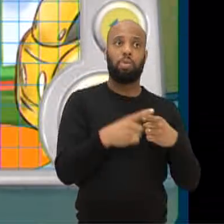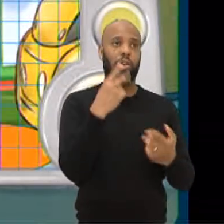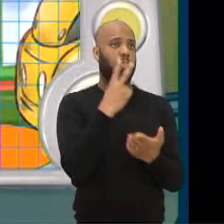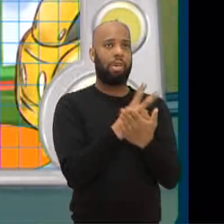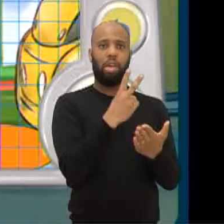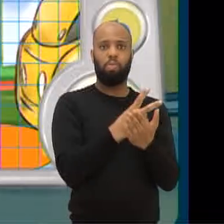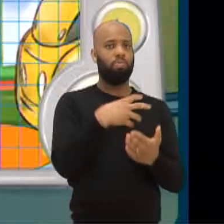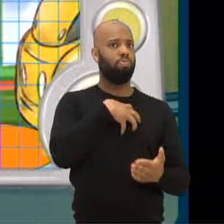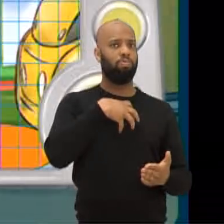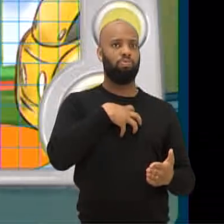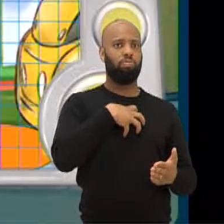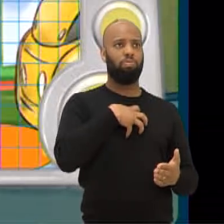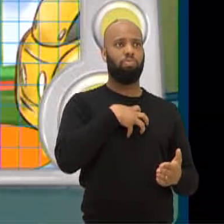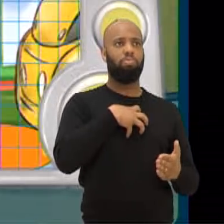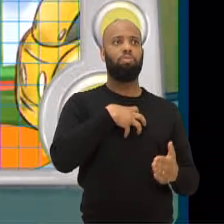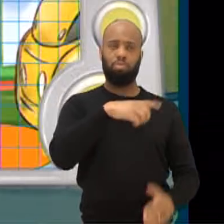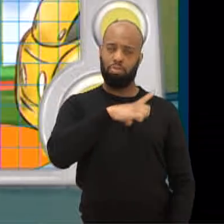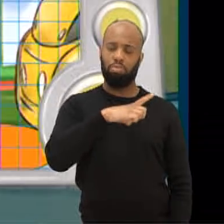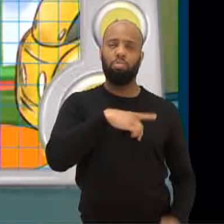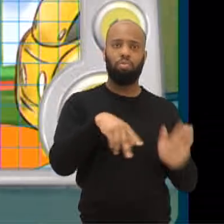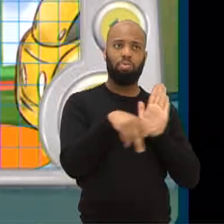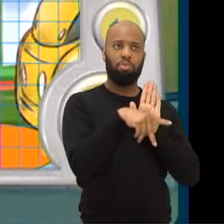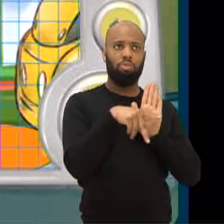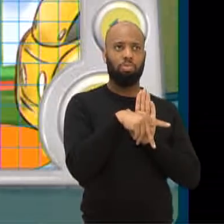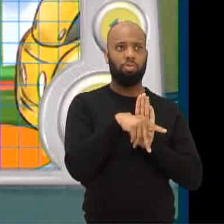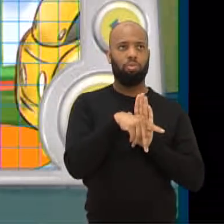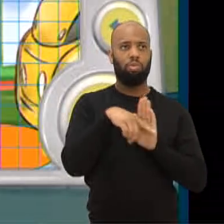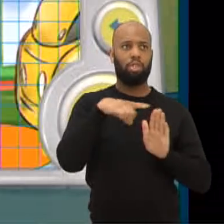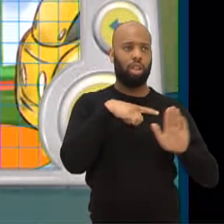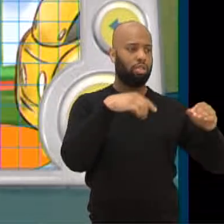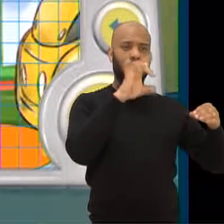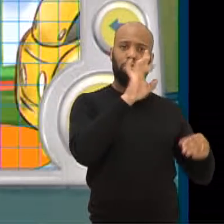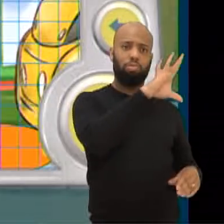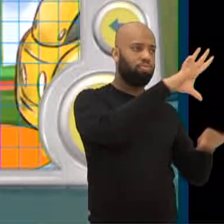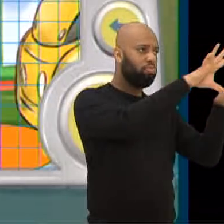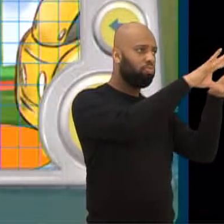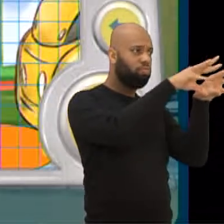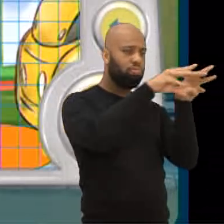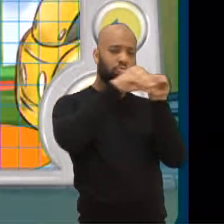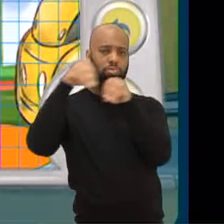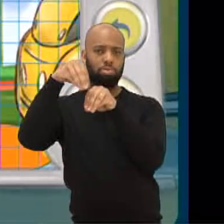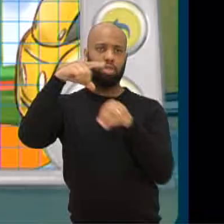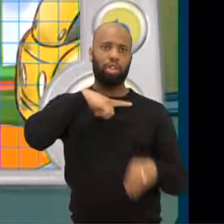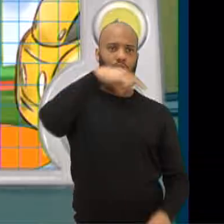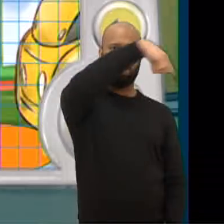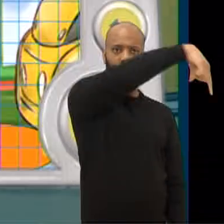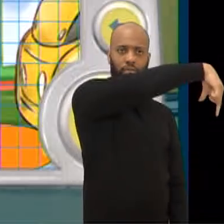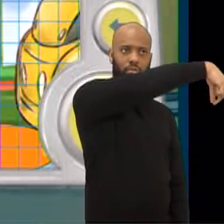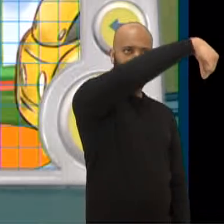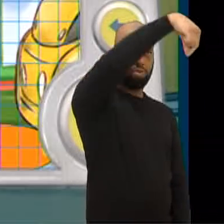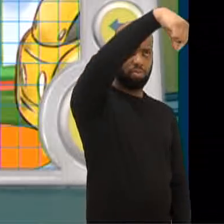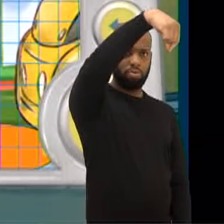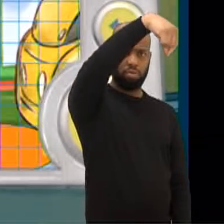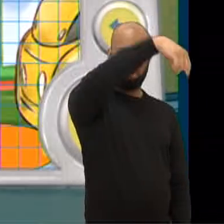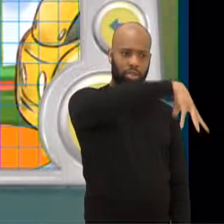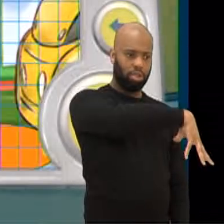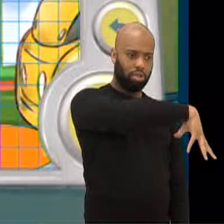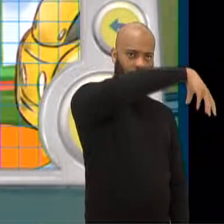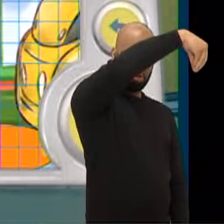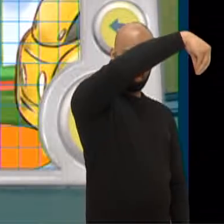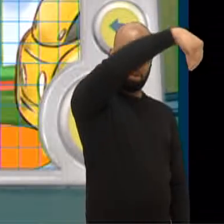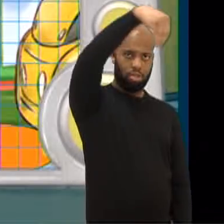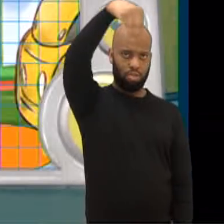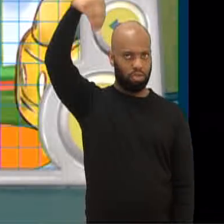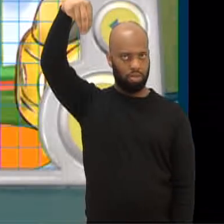mesmo sentido da figura aqui, da sombra, onde ela vai ser encaixada. Então, a gente já